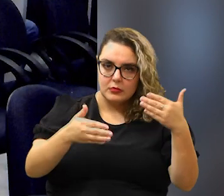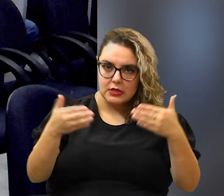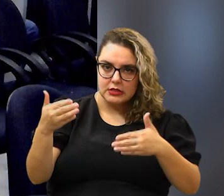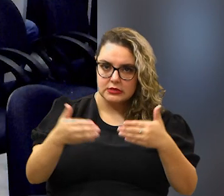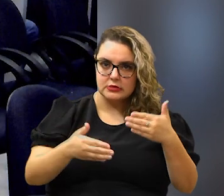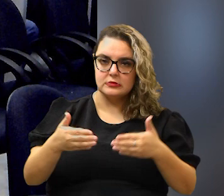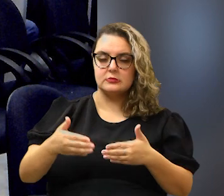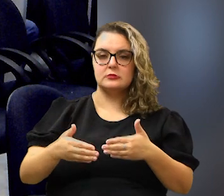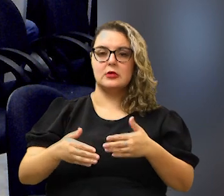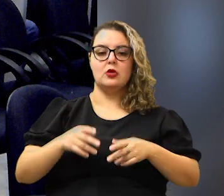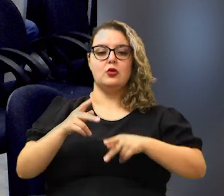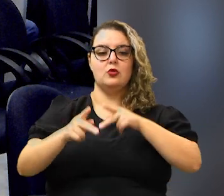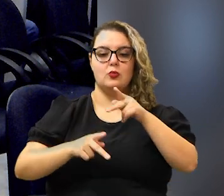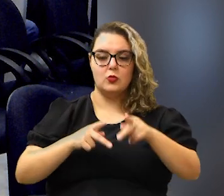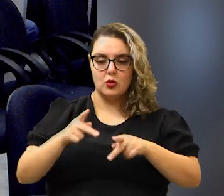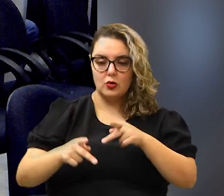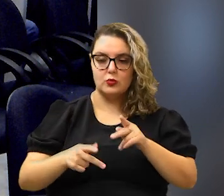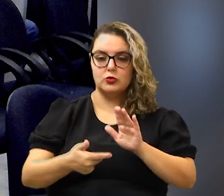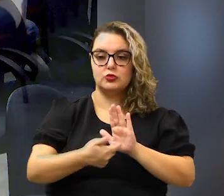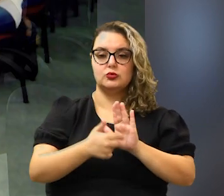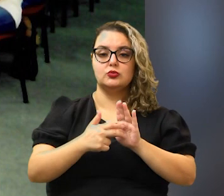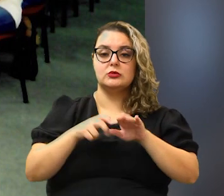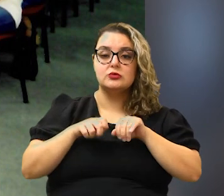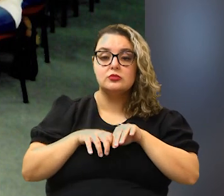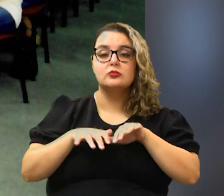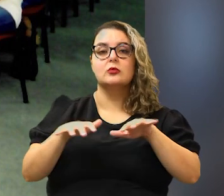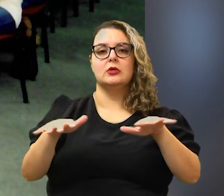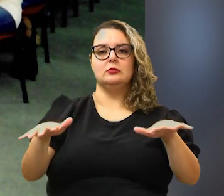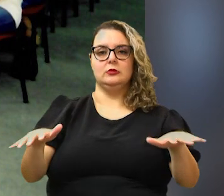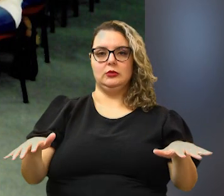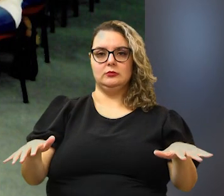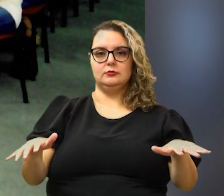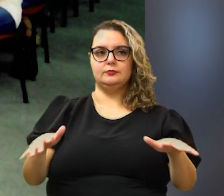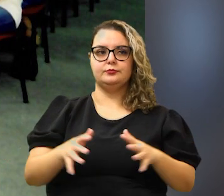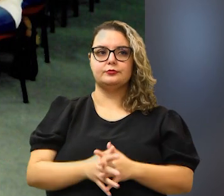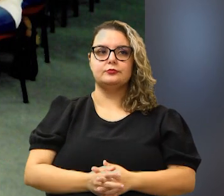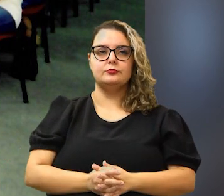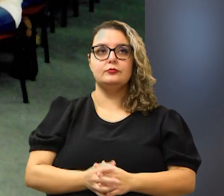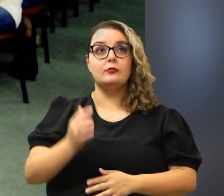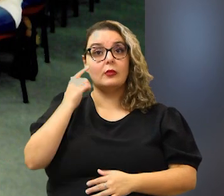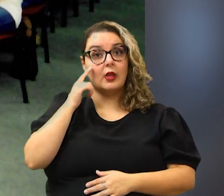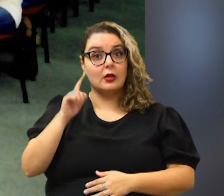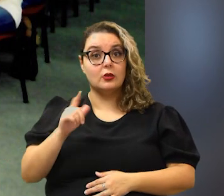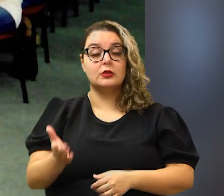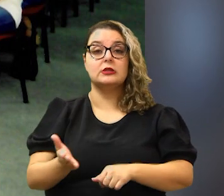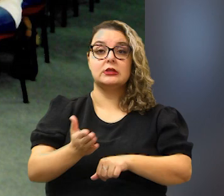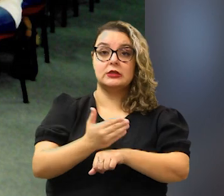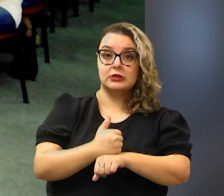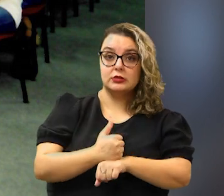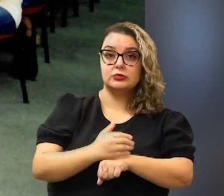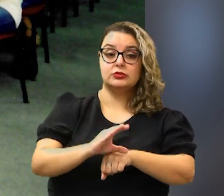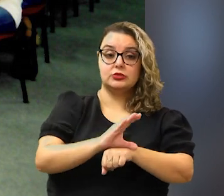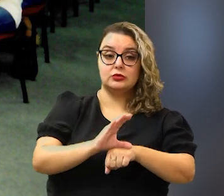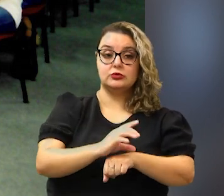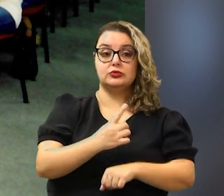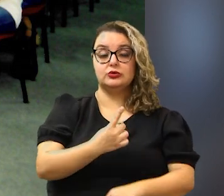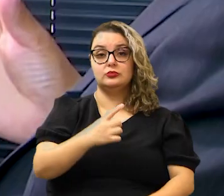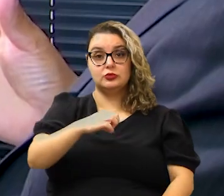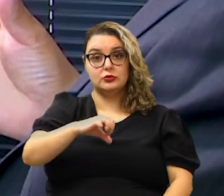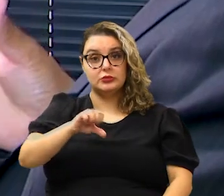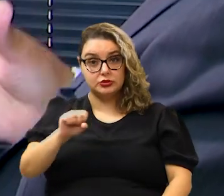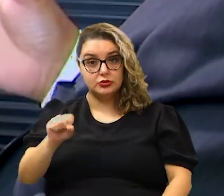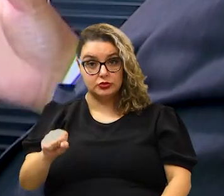Federal representando os estados, mas em uma representatividade talvez